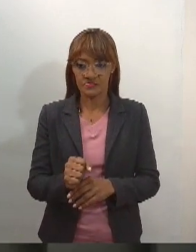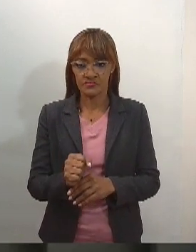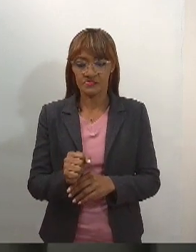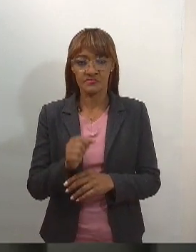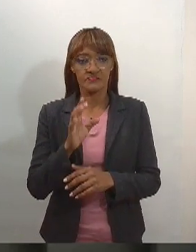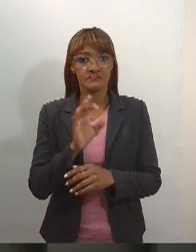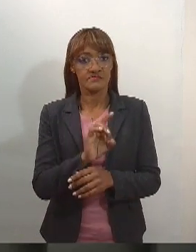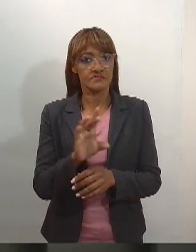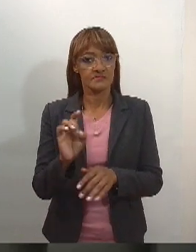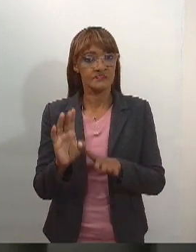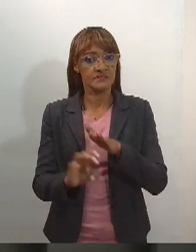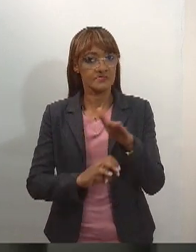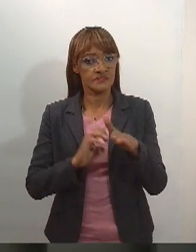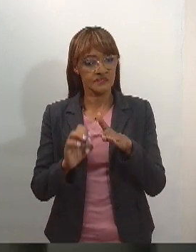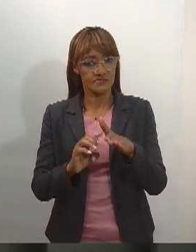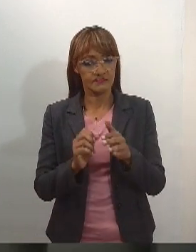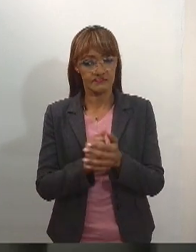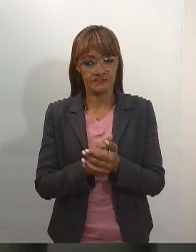O primeiro lote, com